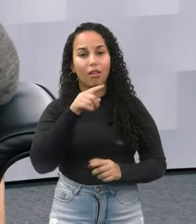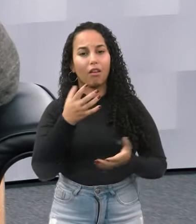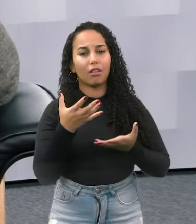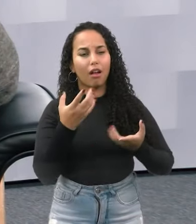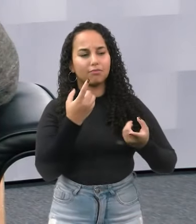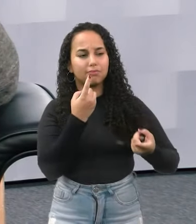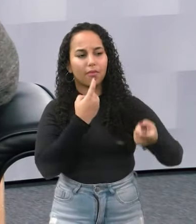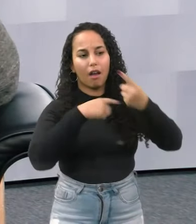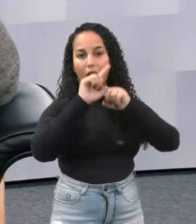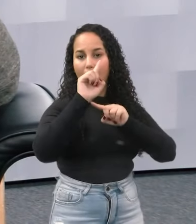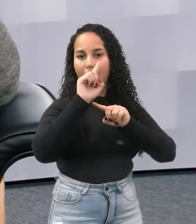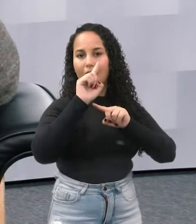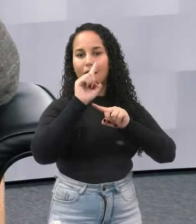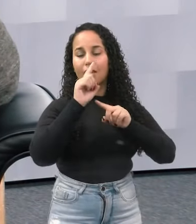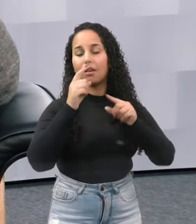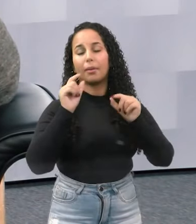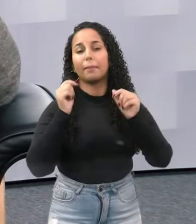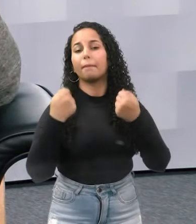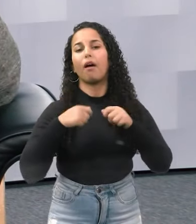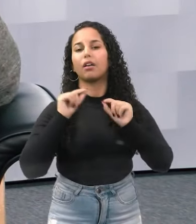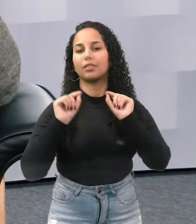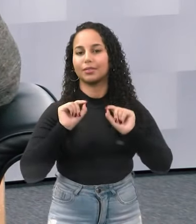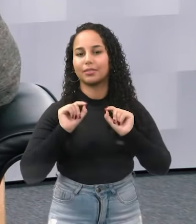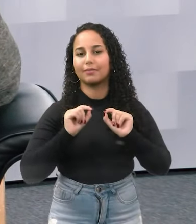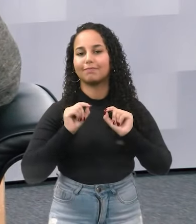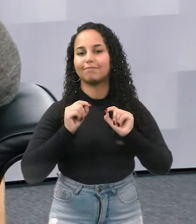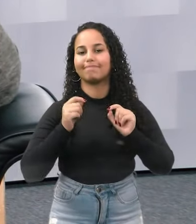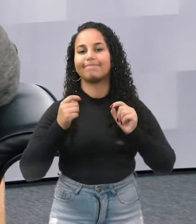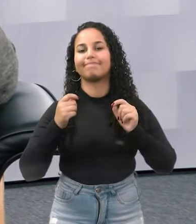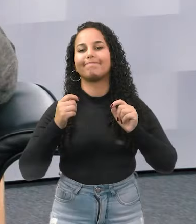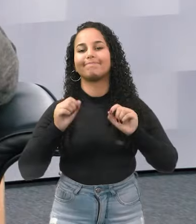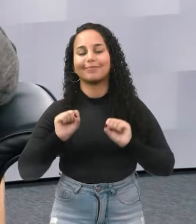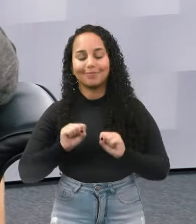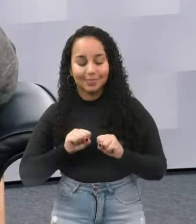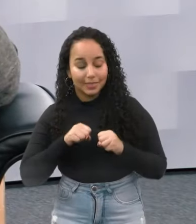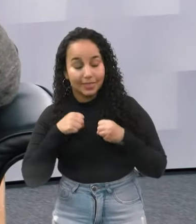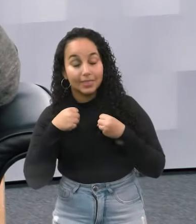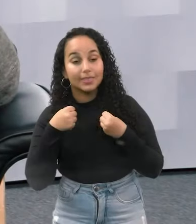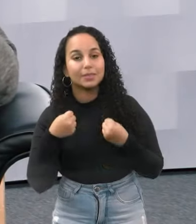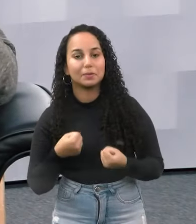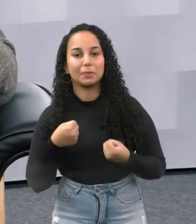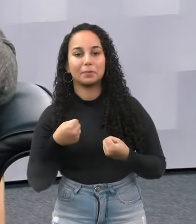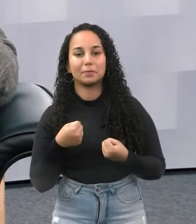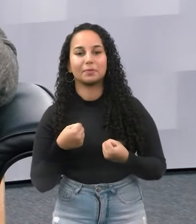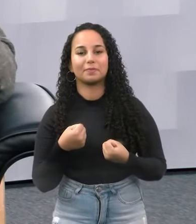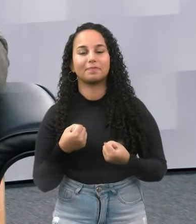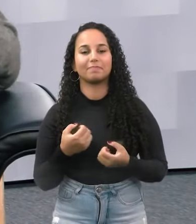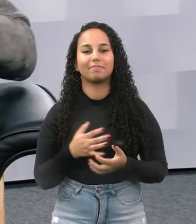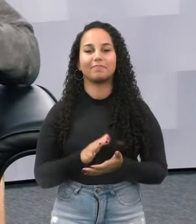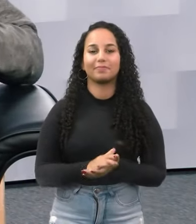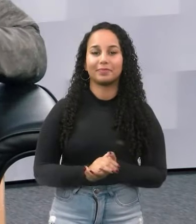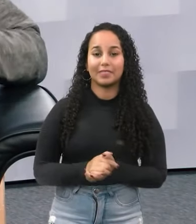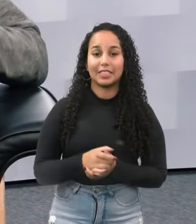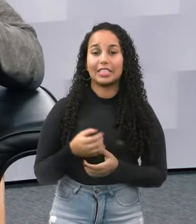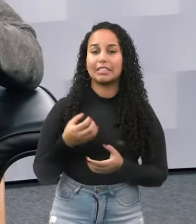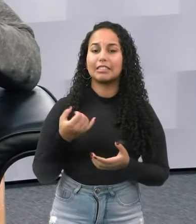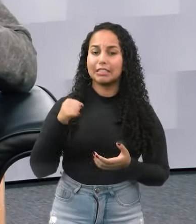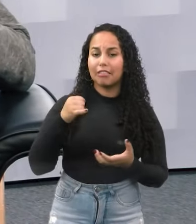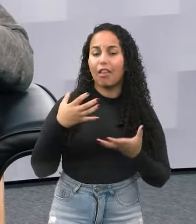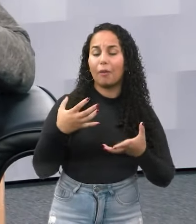promoção, ela só acontece na vida de quem foi provado. Para eu